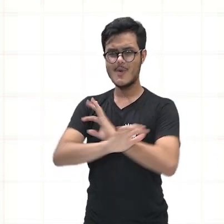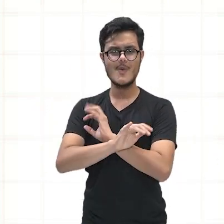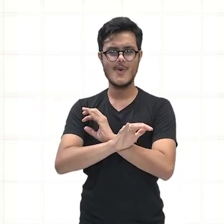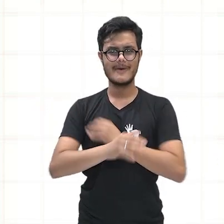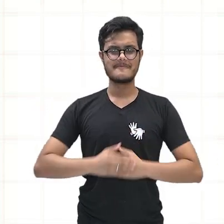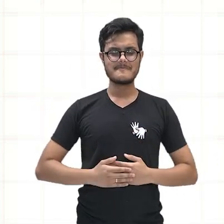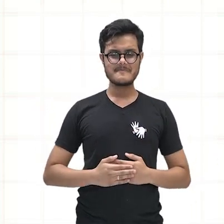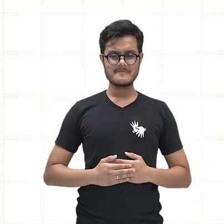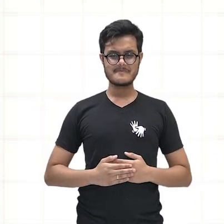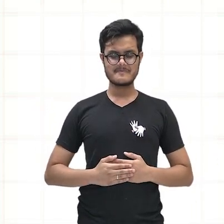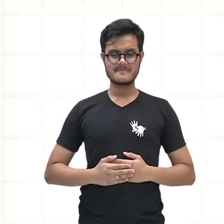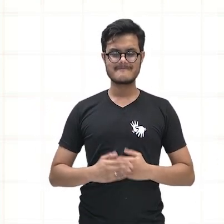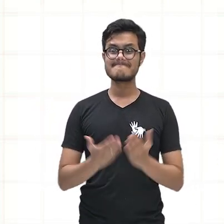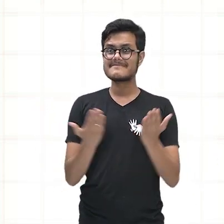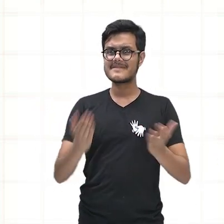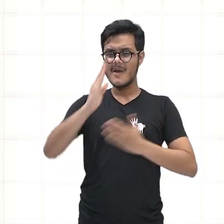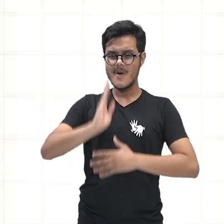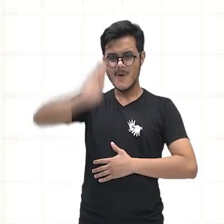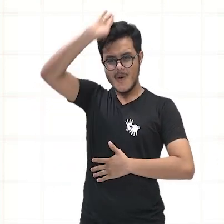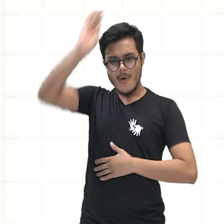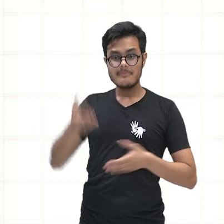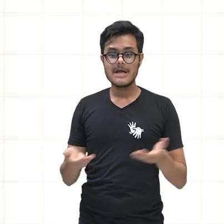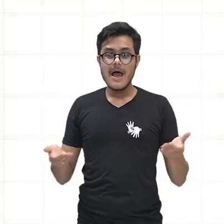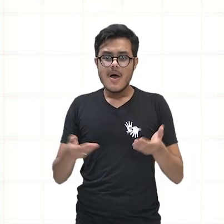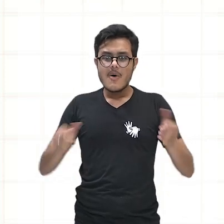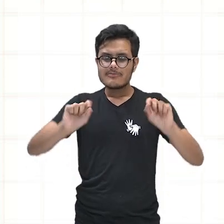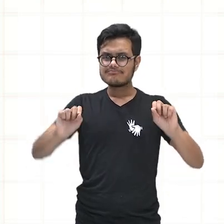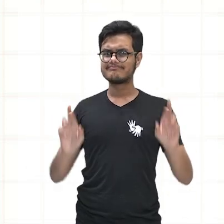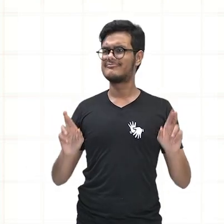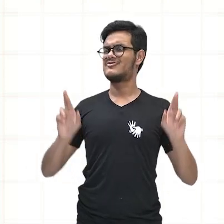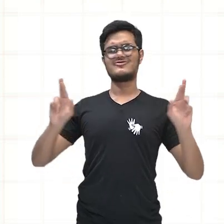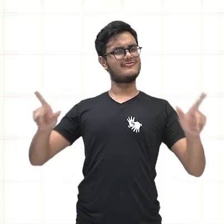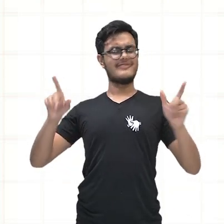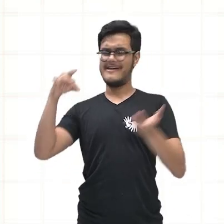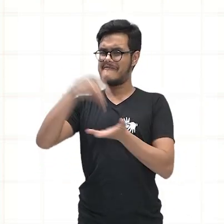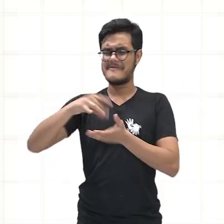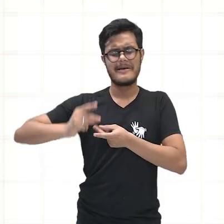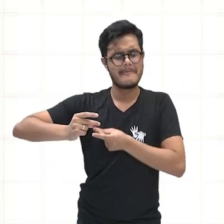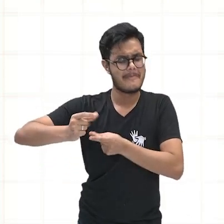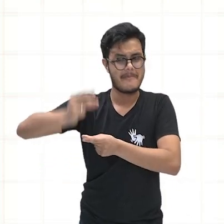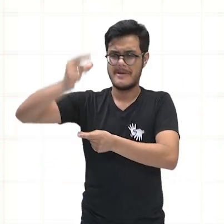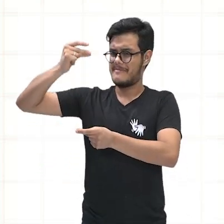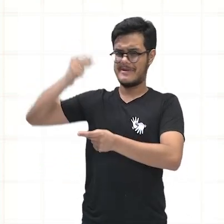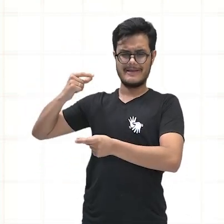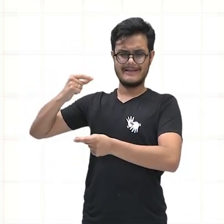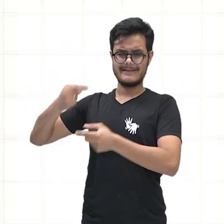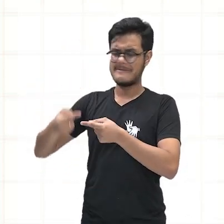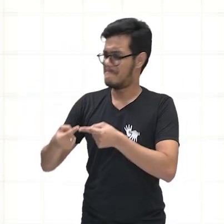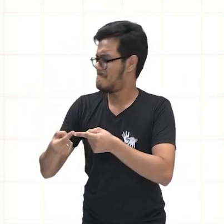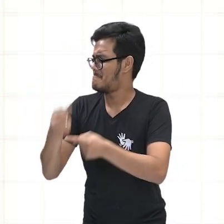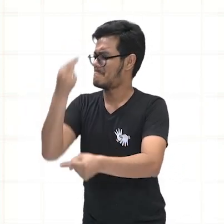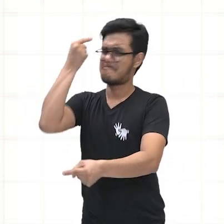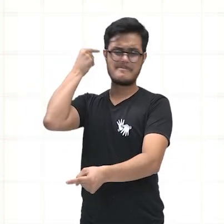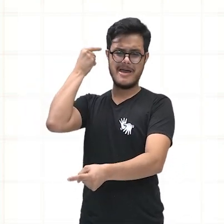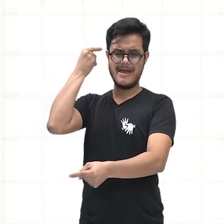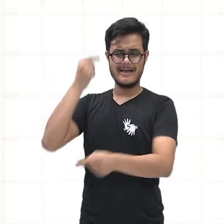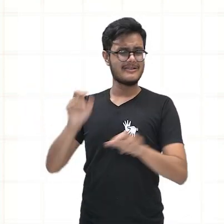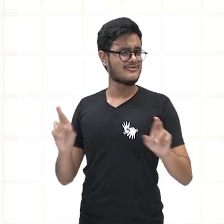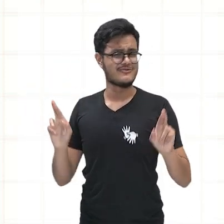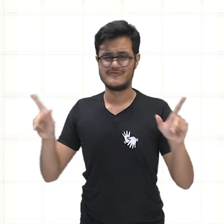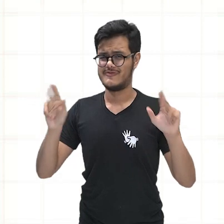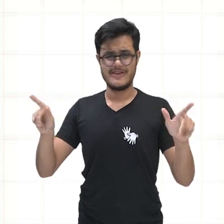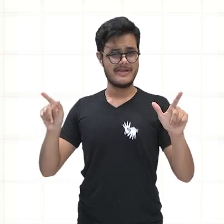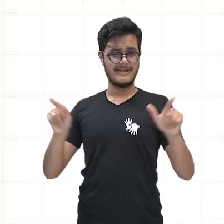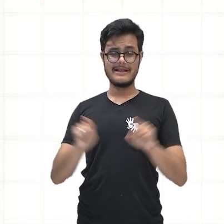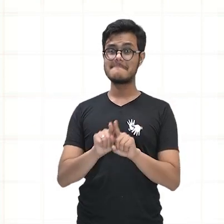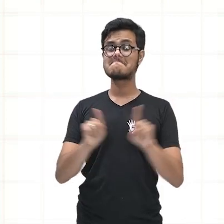Olha só turminha Roma Então hoje é bem diferente da Roma que existia lá antigamente isso